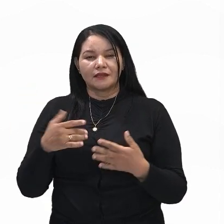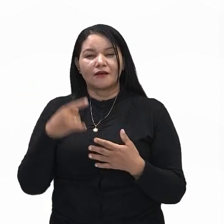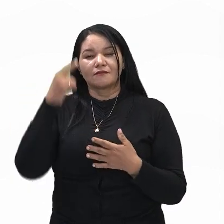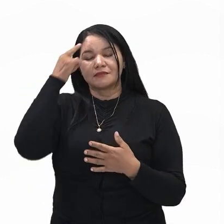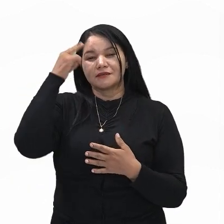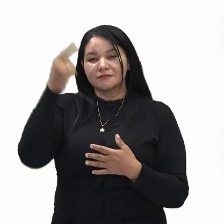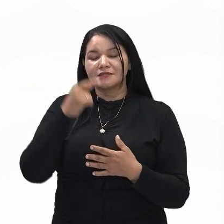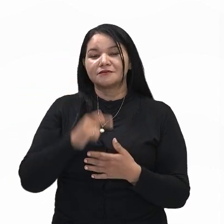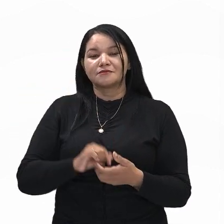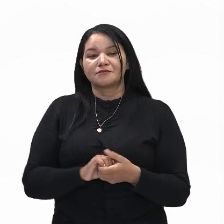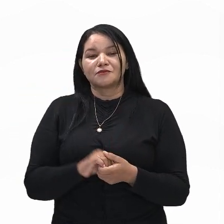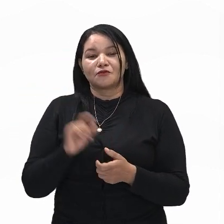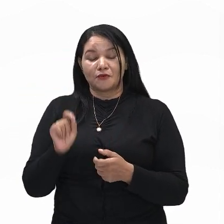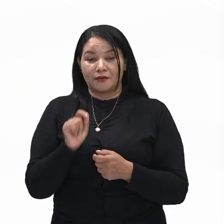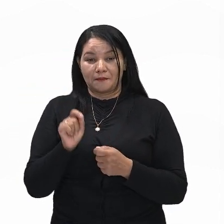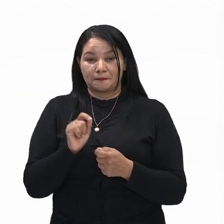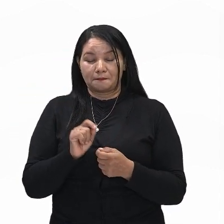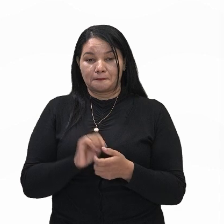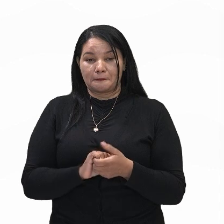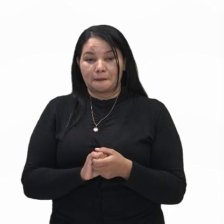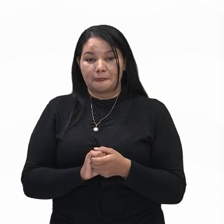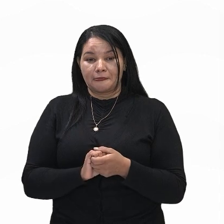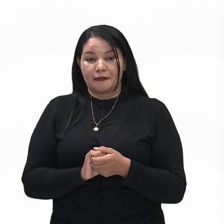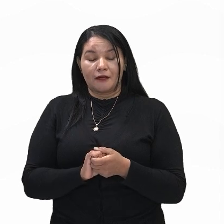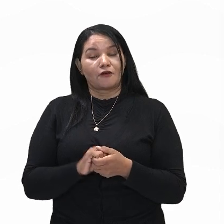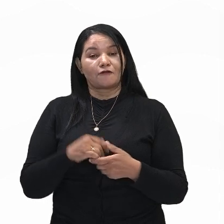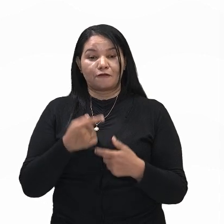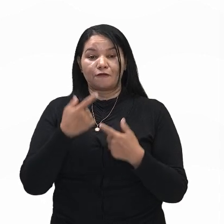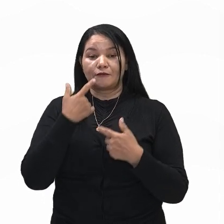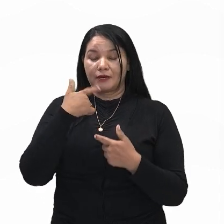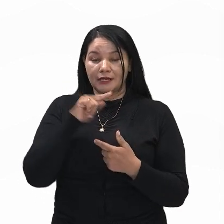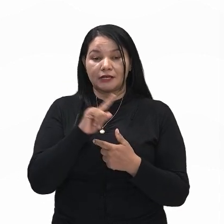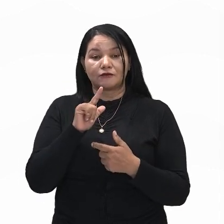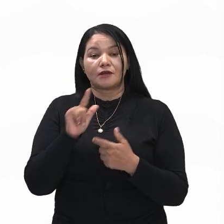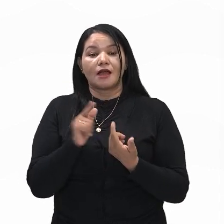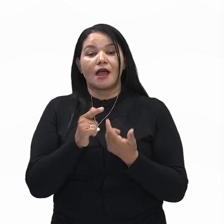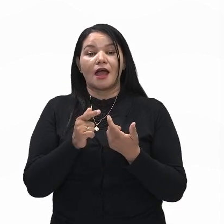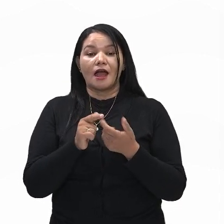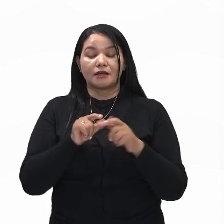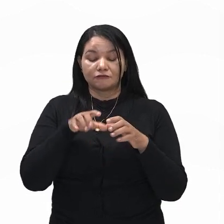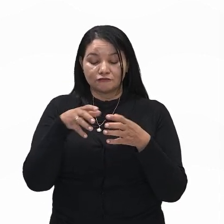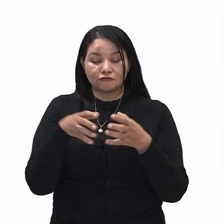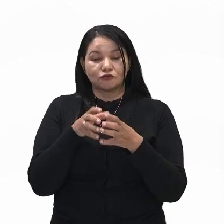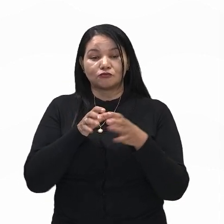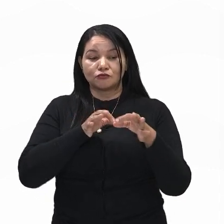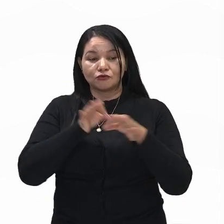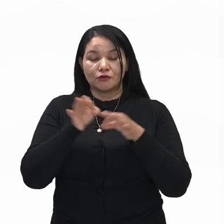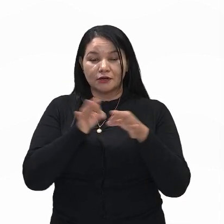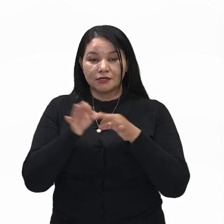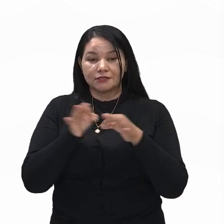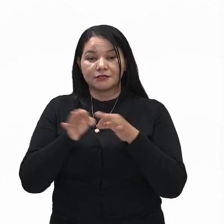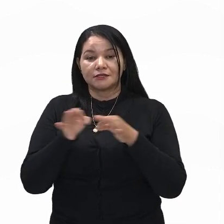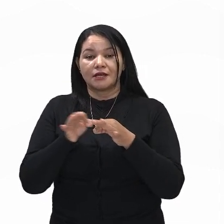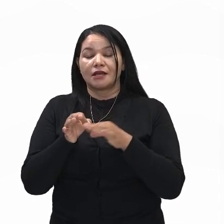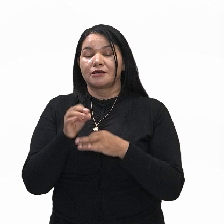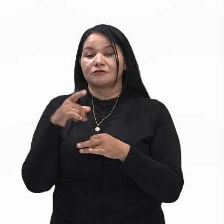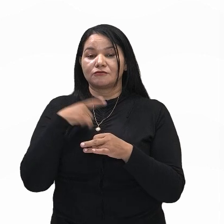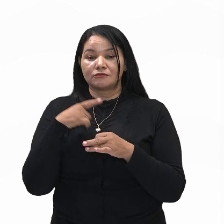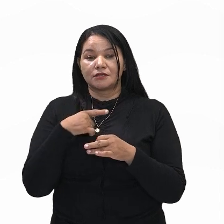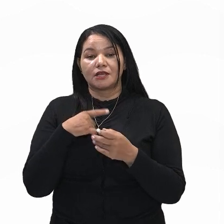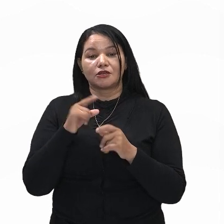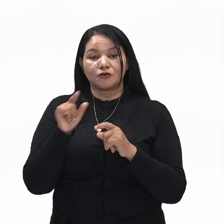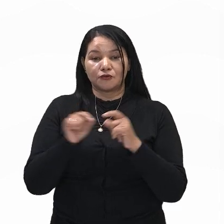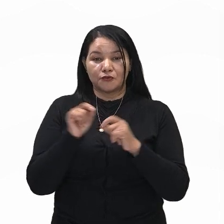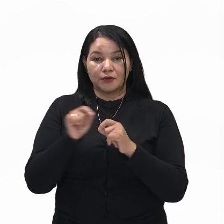relembrar que quando falamos de língua, estamos falando de uma organização que ela tem por si só